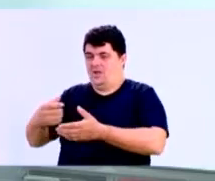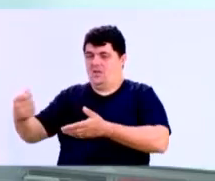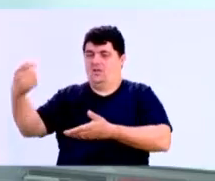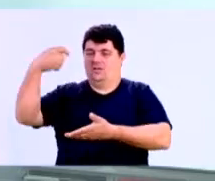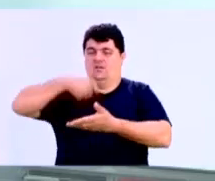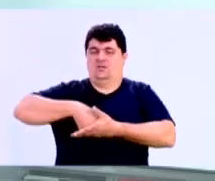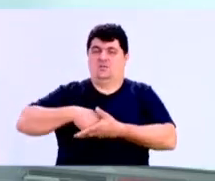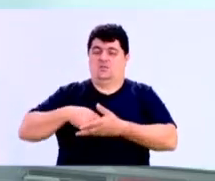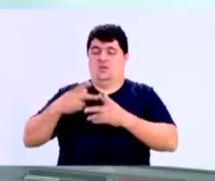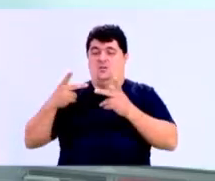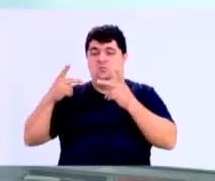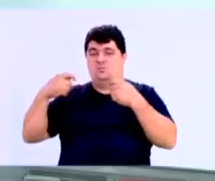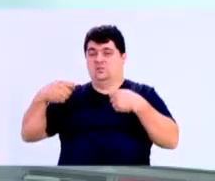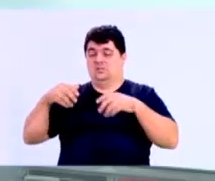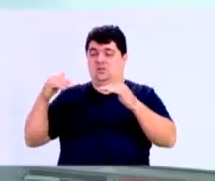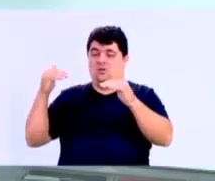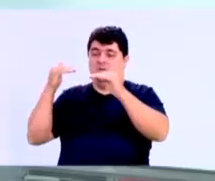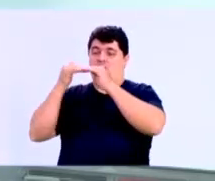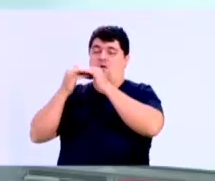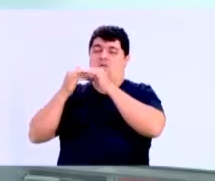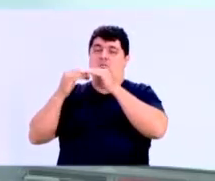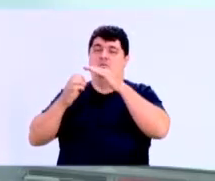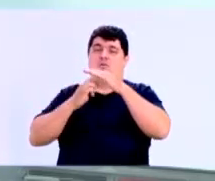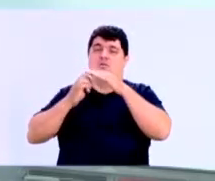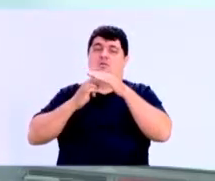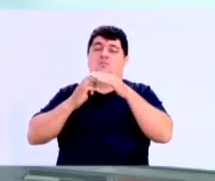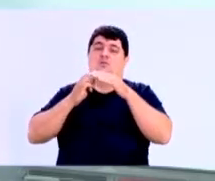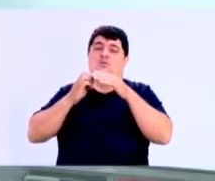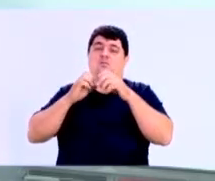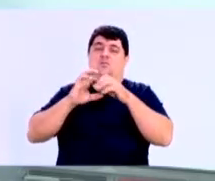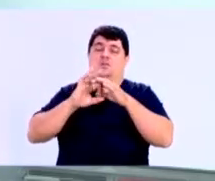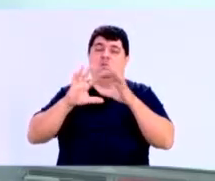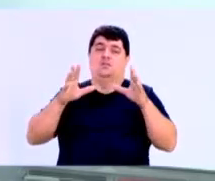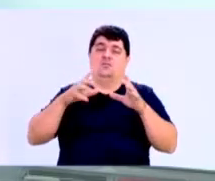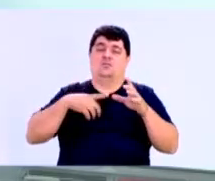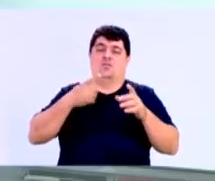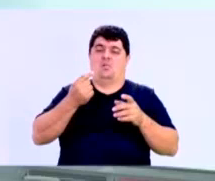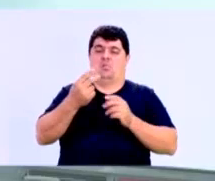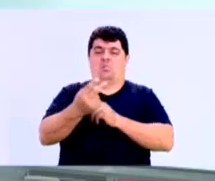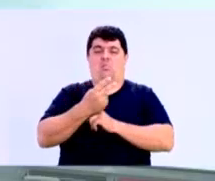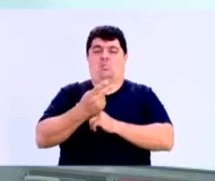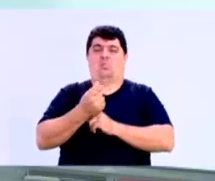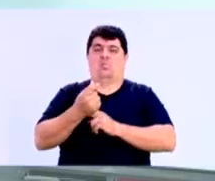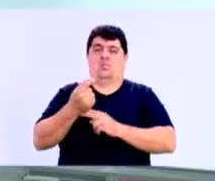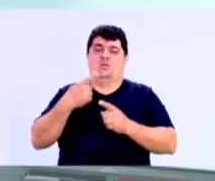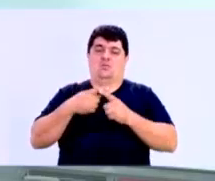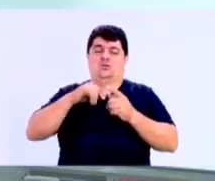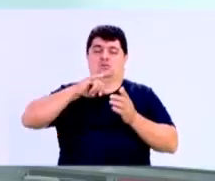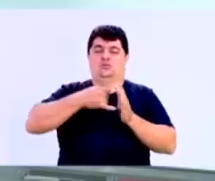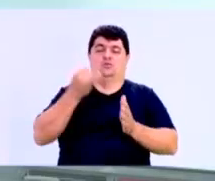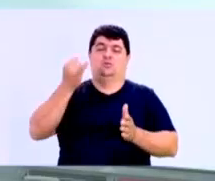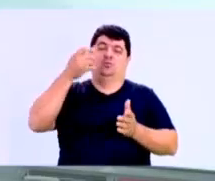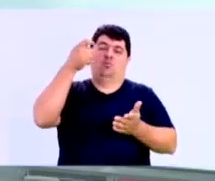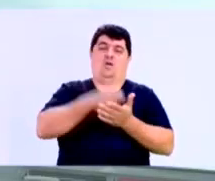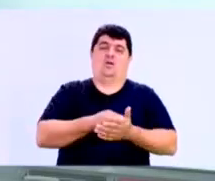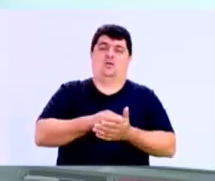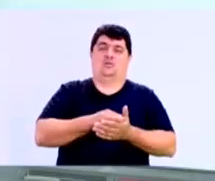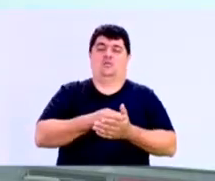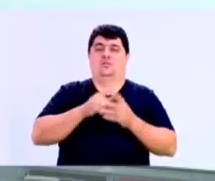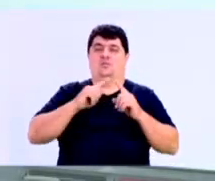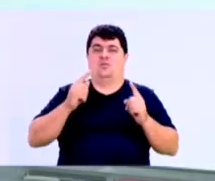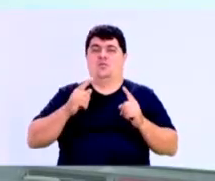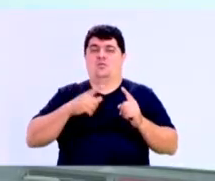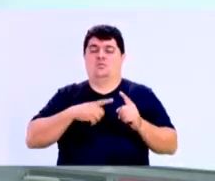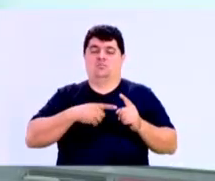a tua empresa vai se livrar de uma coisa, de pegar dinheiro com instituições financeiras para poder cobrir essa diferença de dias, ou até mesmo de